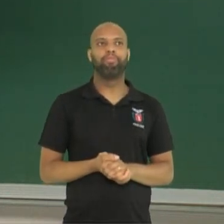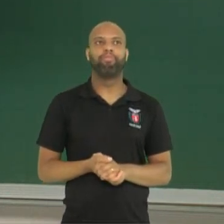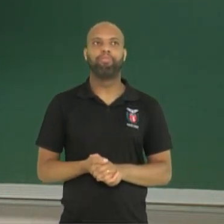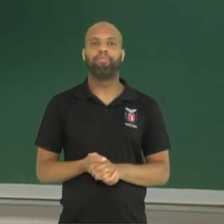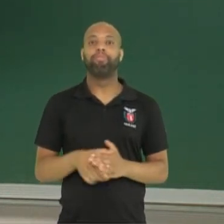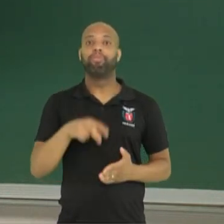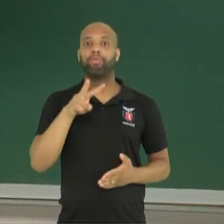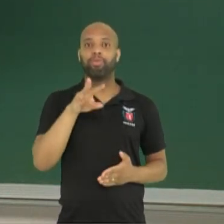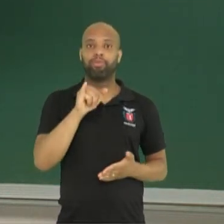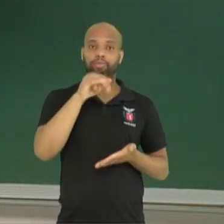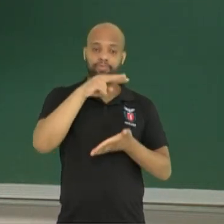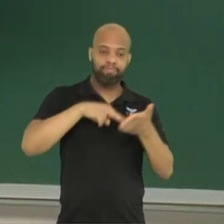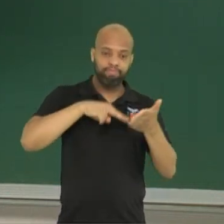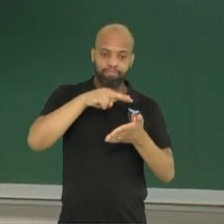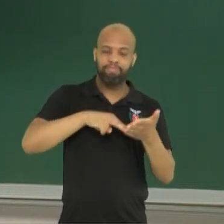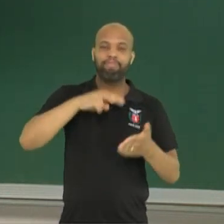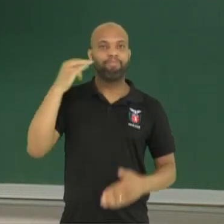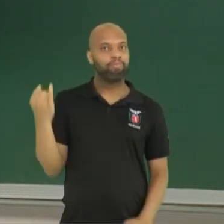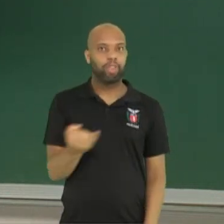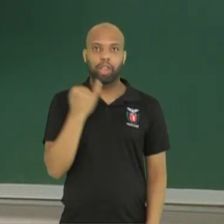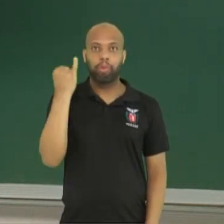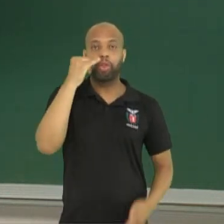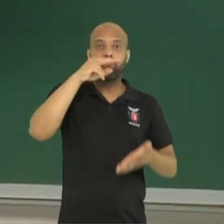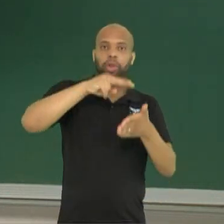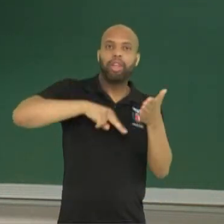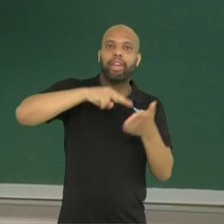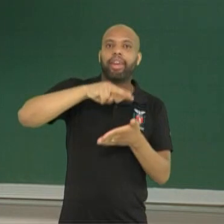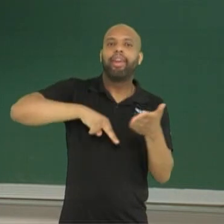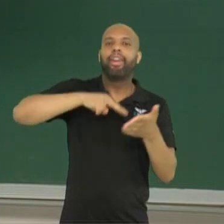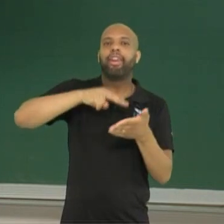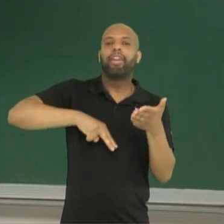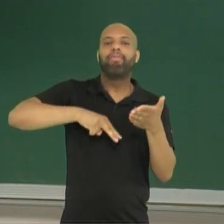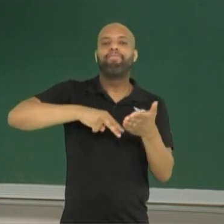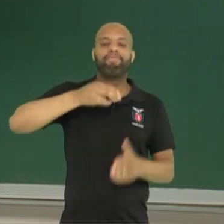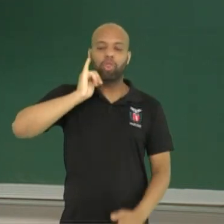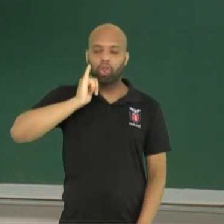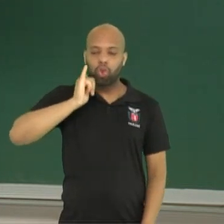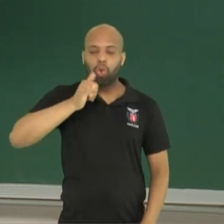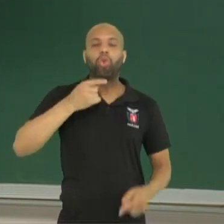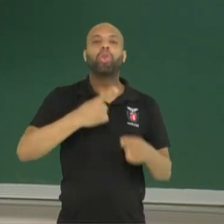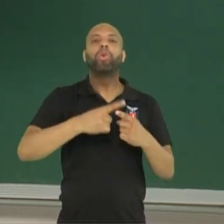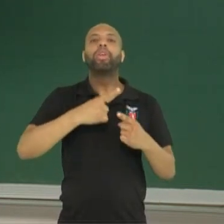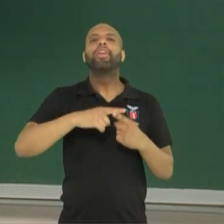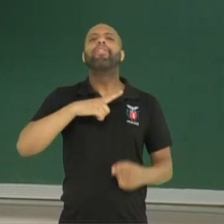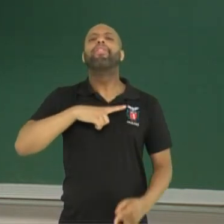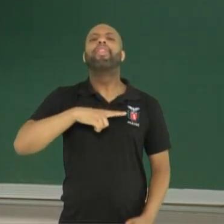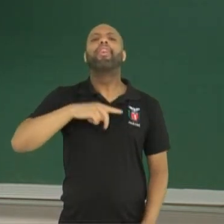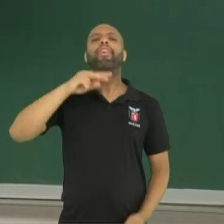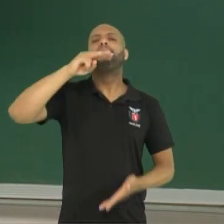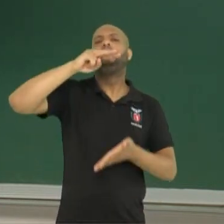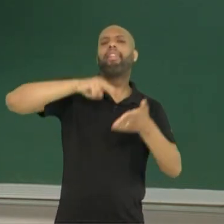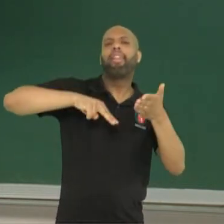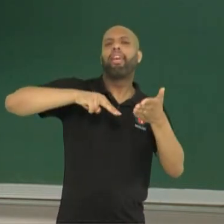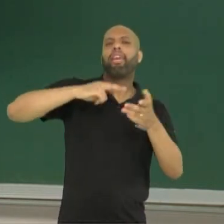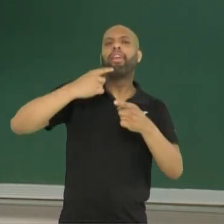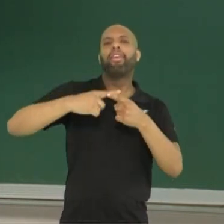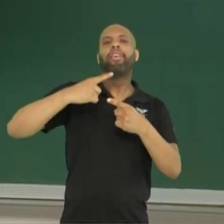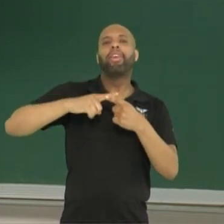fazer a leitura. É importante, né, fazermos a leitura do conto. Por que que nós temos que ler, pessoal? A questão